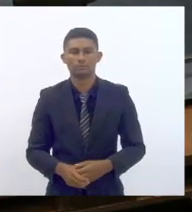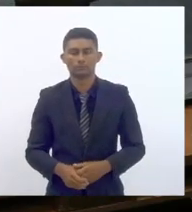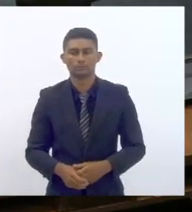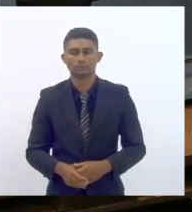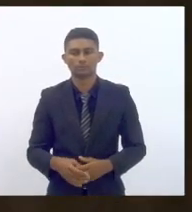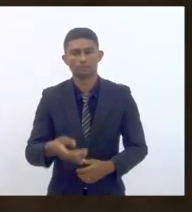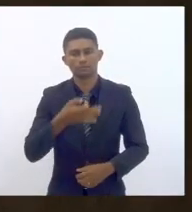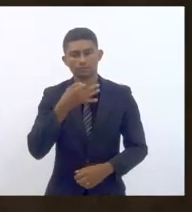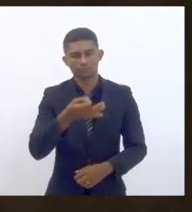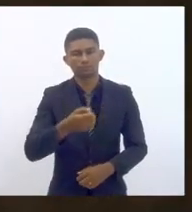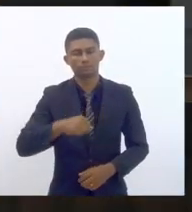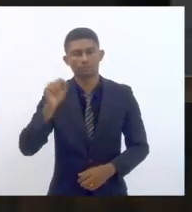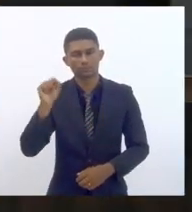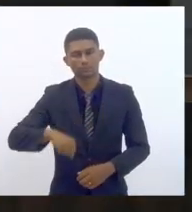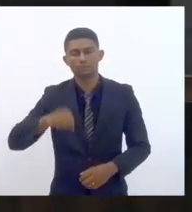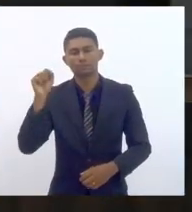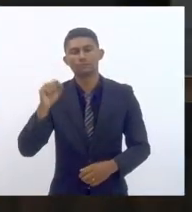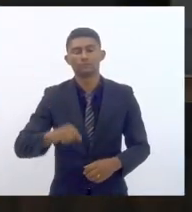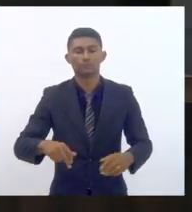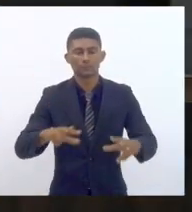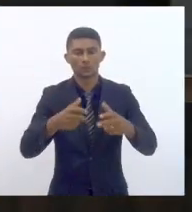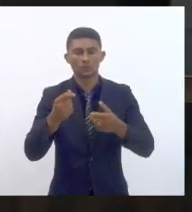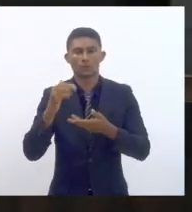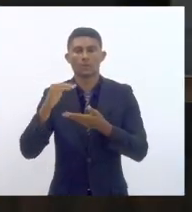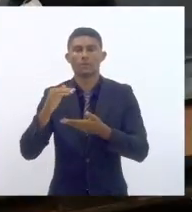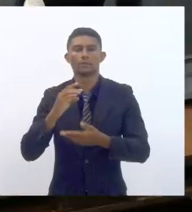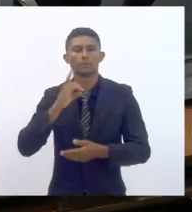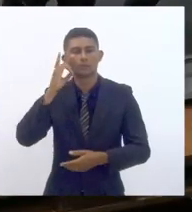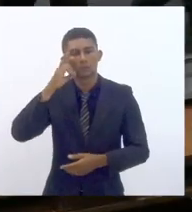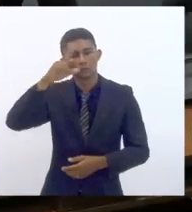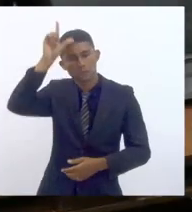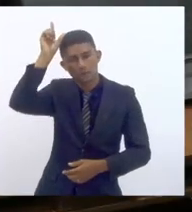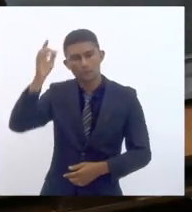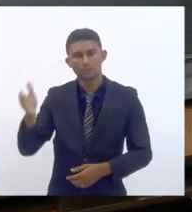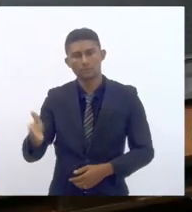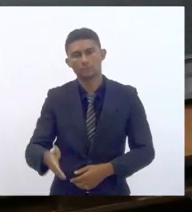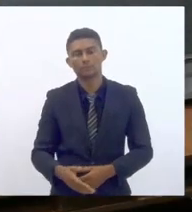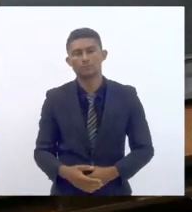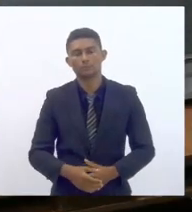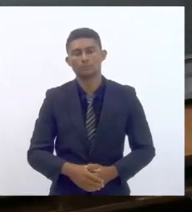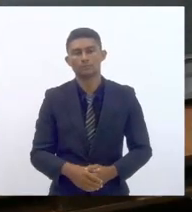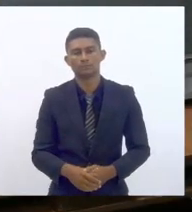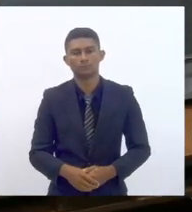No mérito, favorável. Pela Comissão de Orçamento, deputado Luiz Paulo.